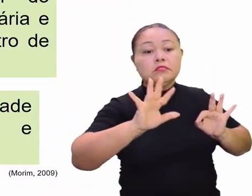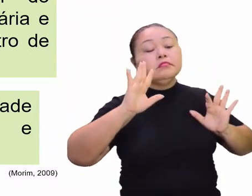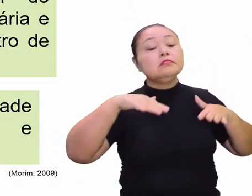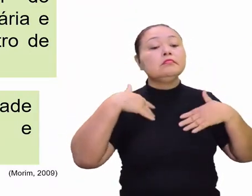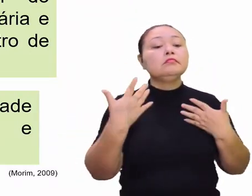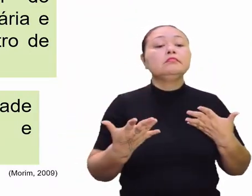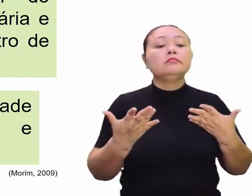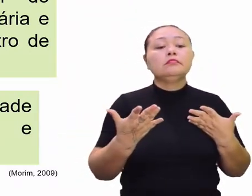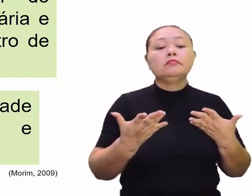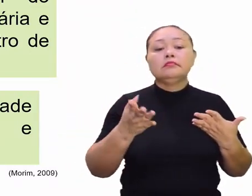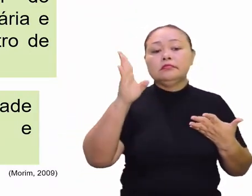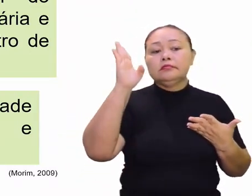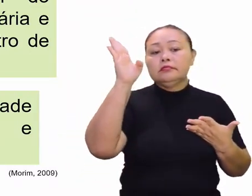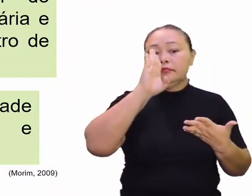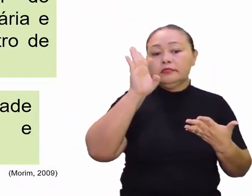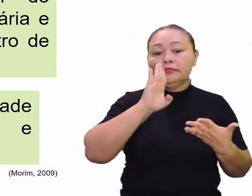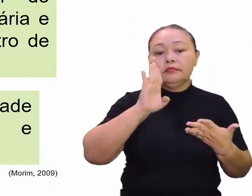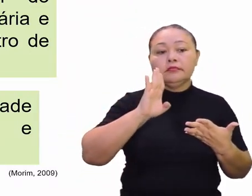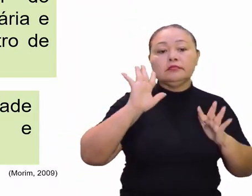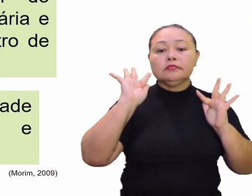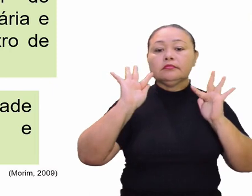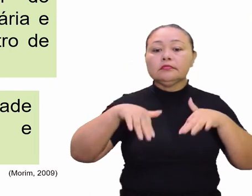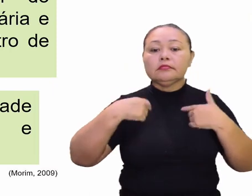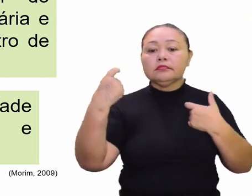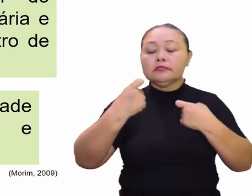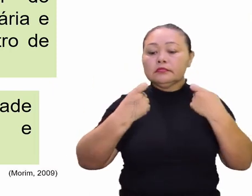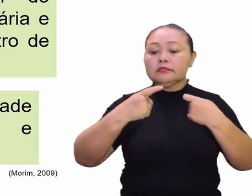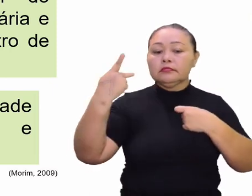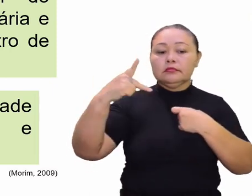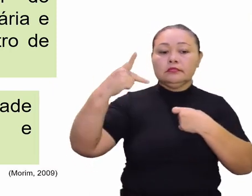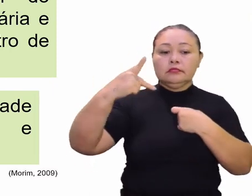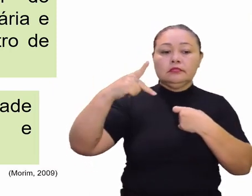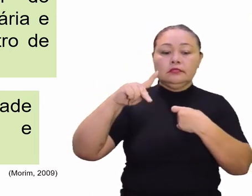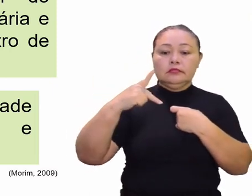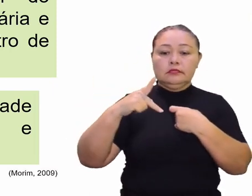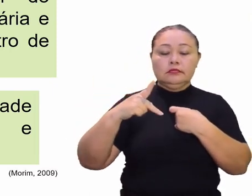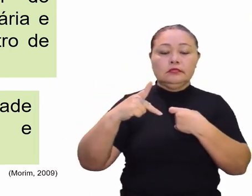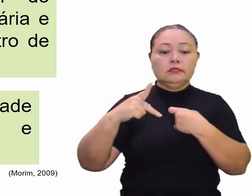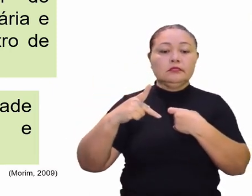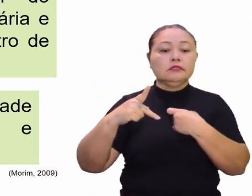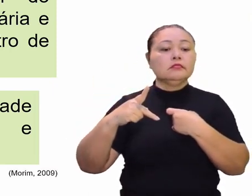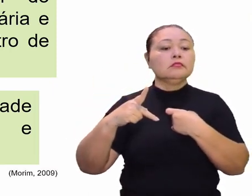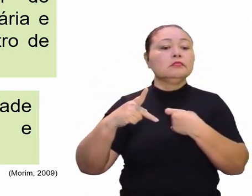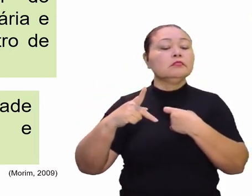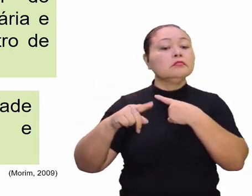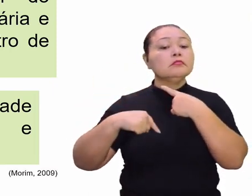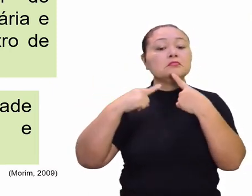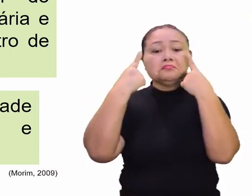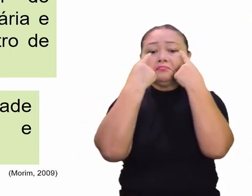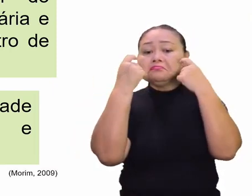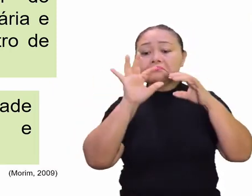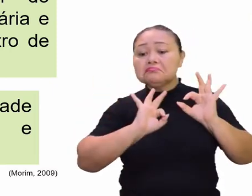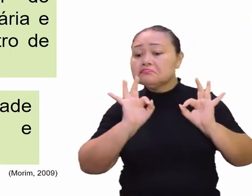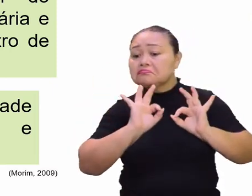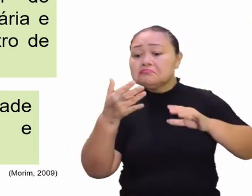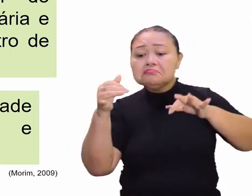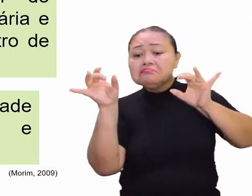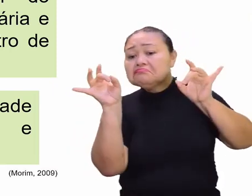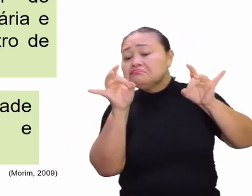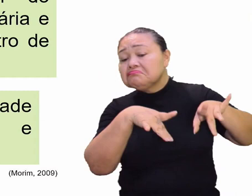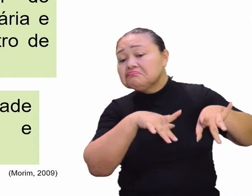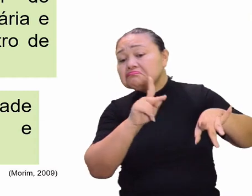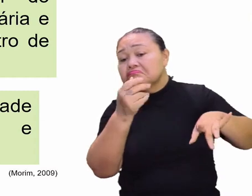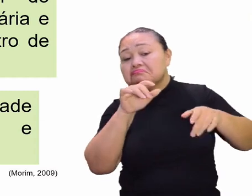Bem, como o Brasil, com o término da Segunda Guerra com a Guerra do Paraguai, desinteressou-se pelo empreendimento.